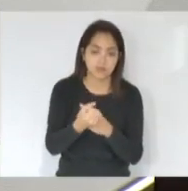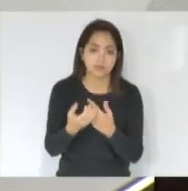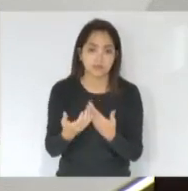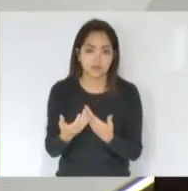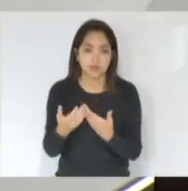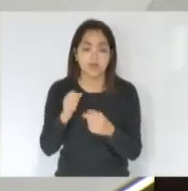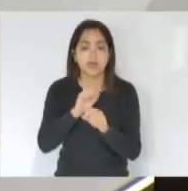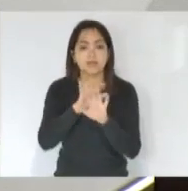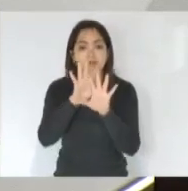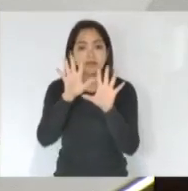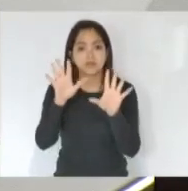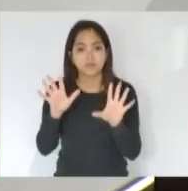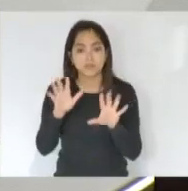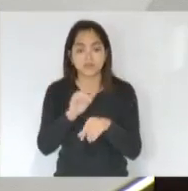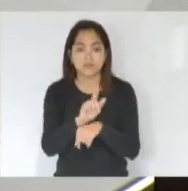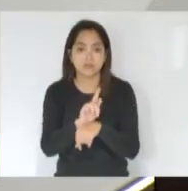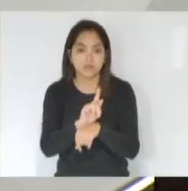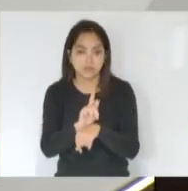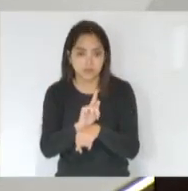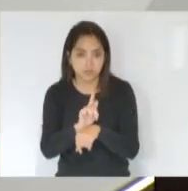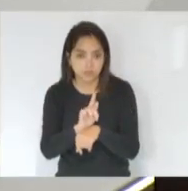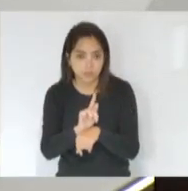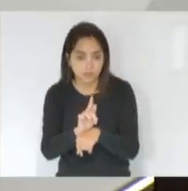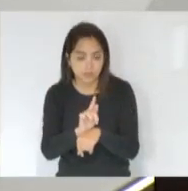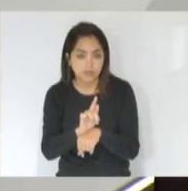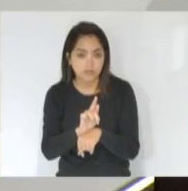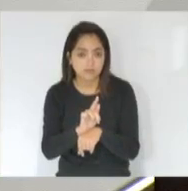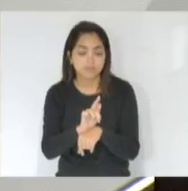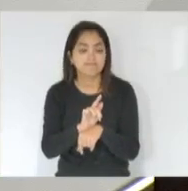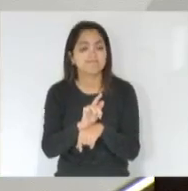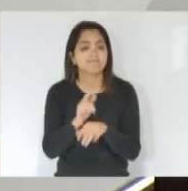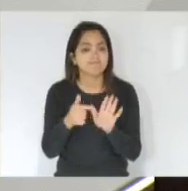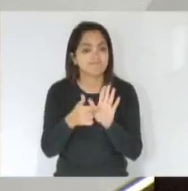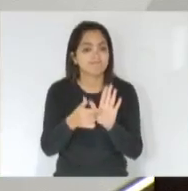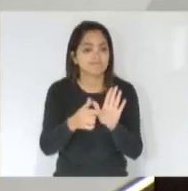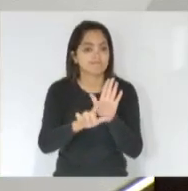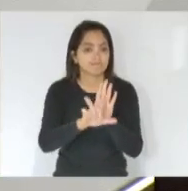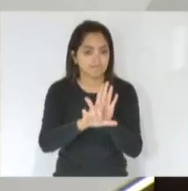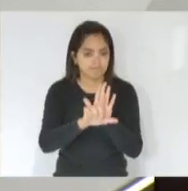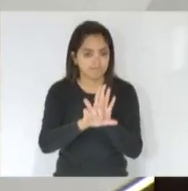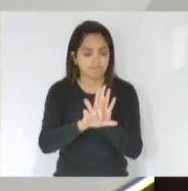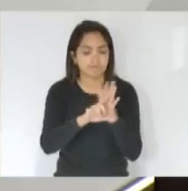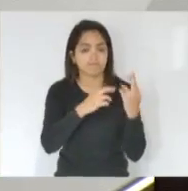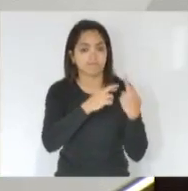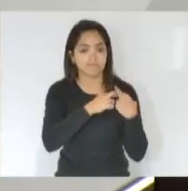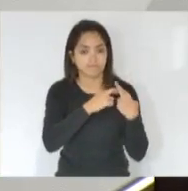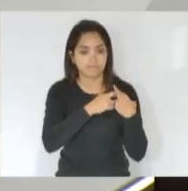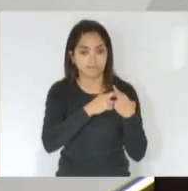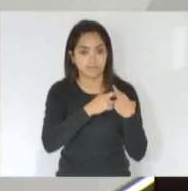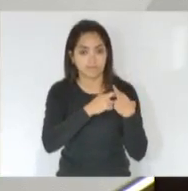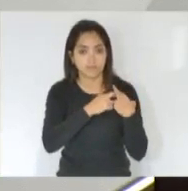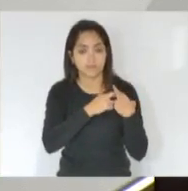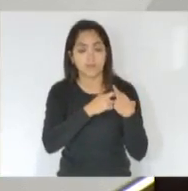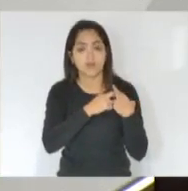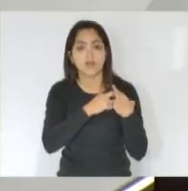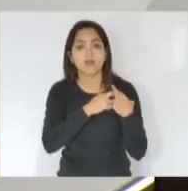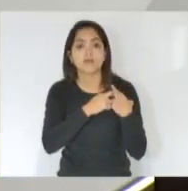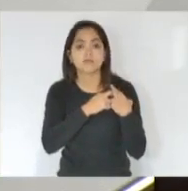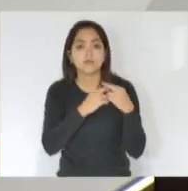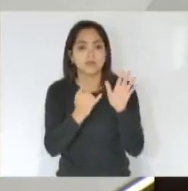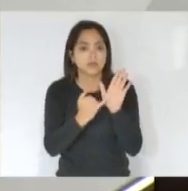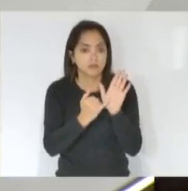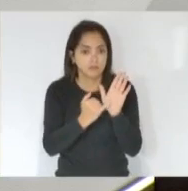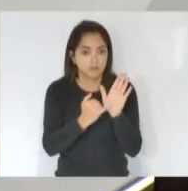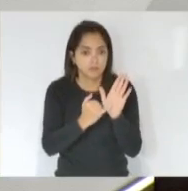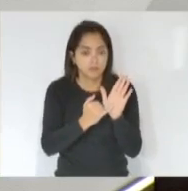A transparência na gestão pública está bem expressa na Lei de Responsabilidade Fiscal do ano 2000, alterada pela Lei